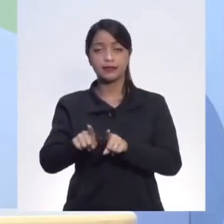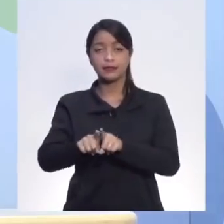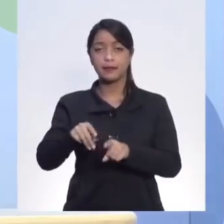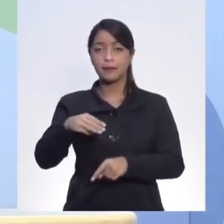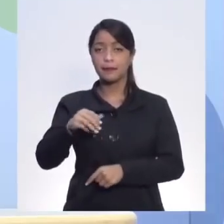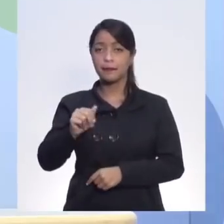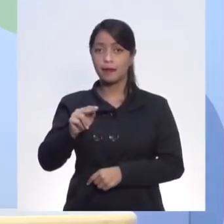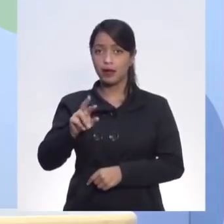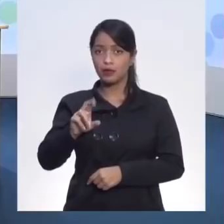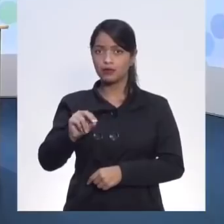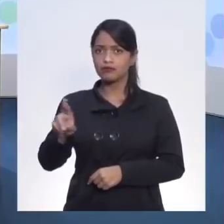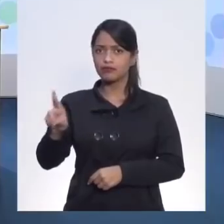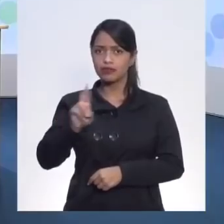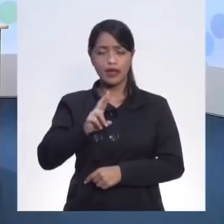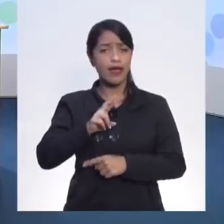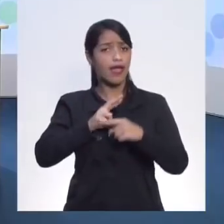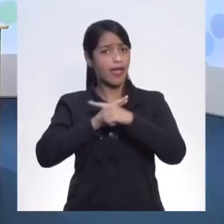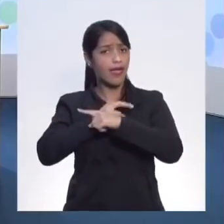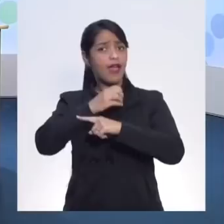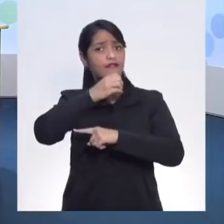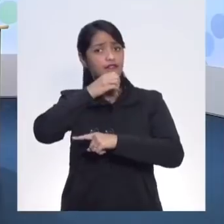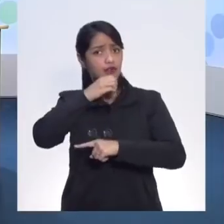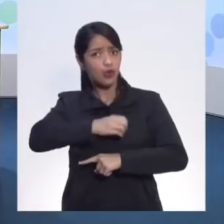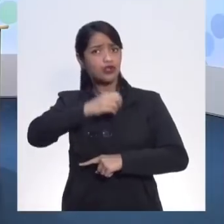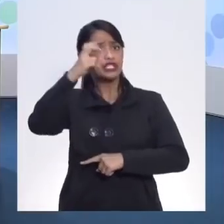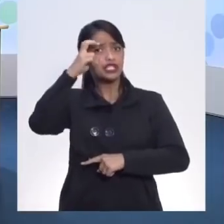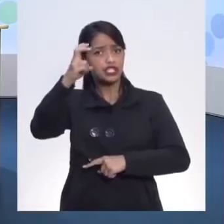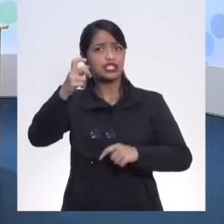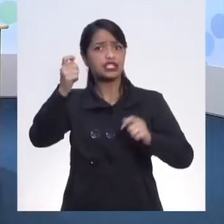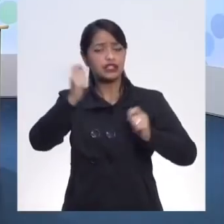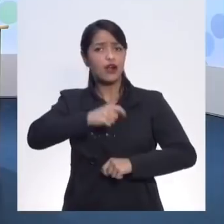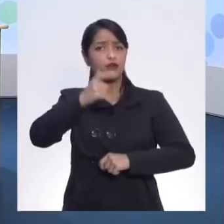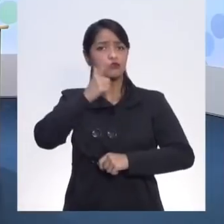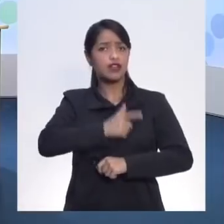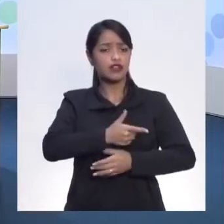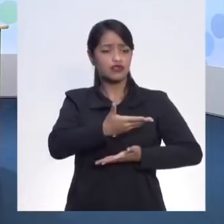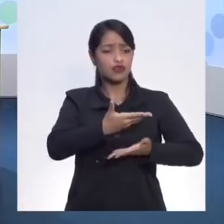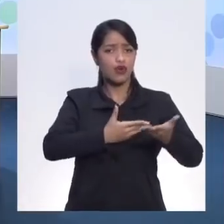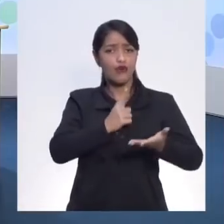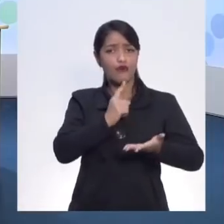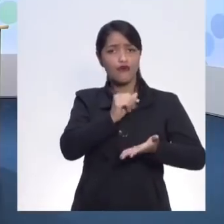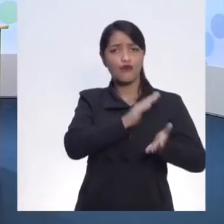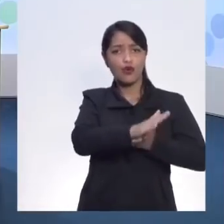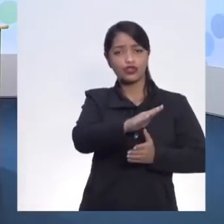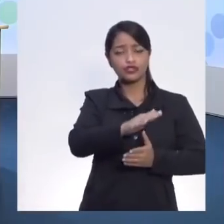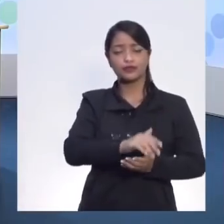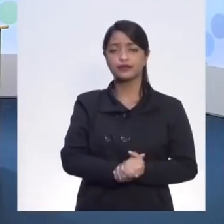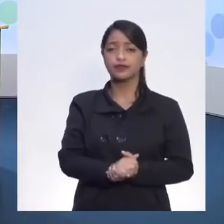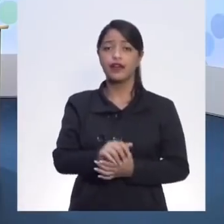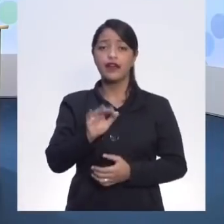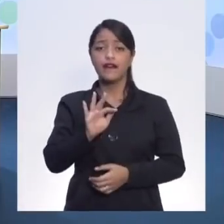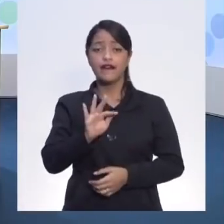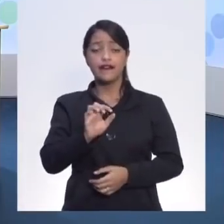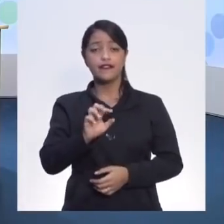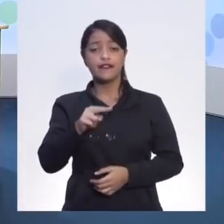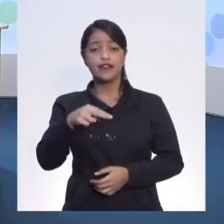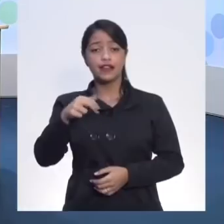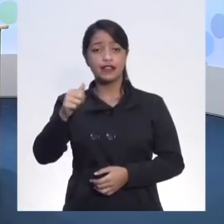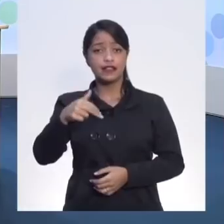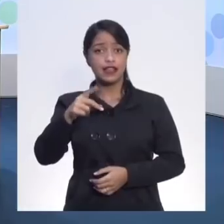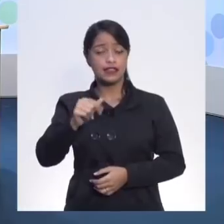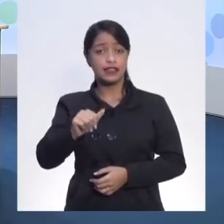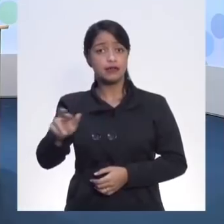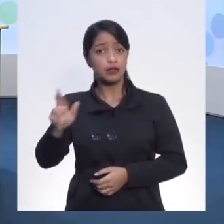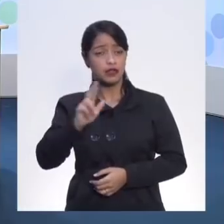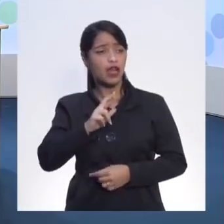porque o Visconde é inteligente. E a Fernanda ainda colocou, aí ele seria útil. Porque ele